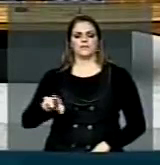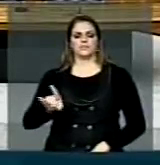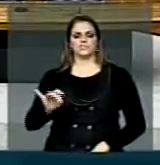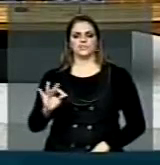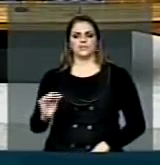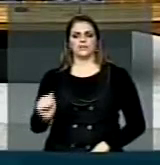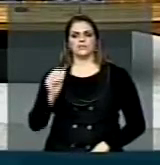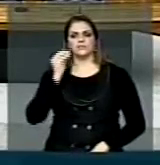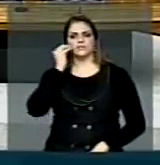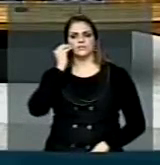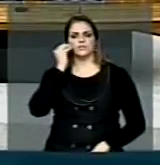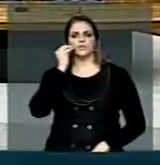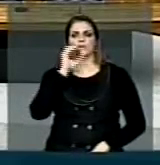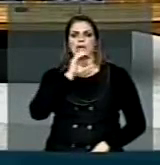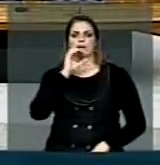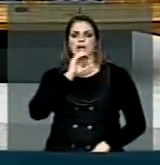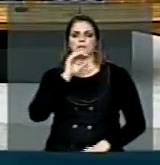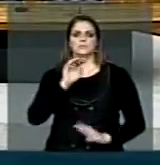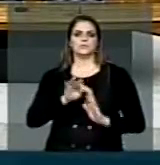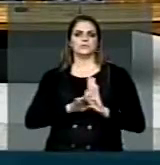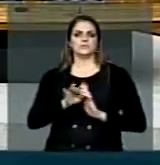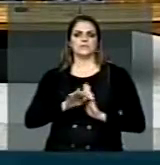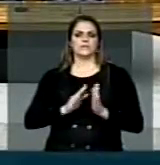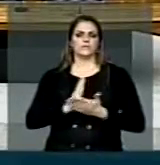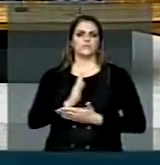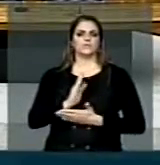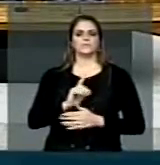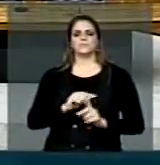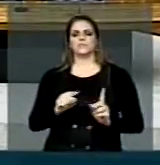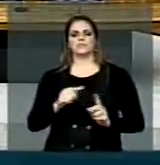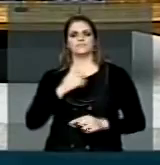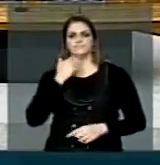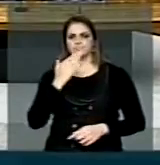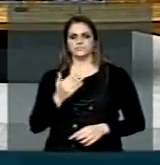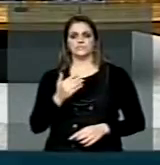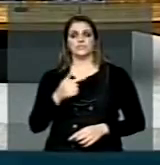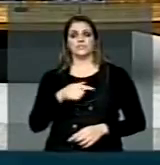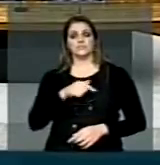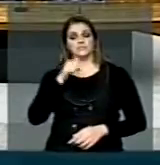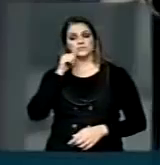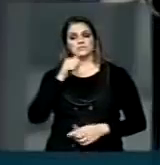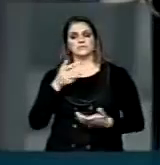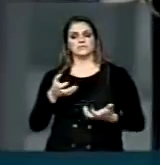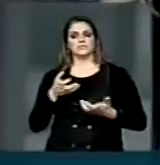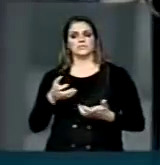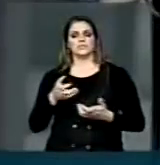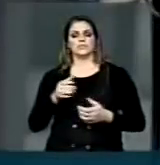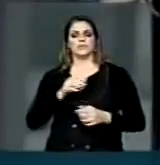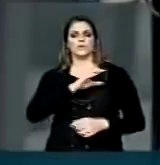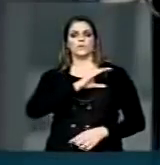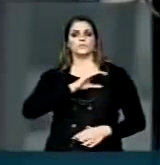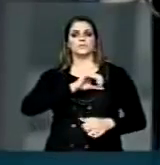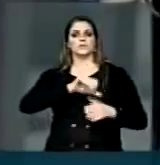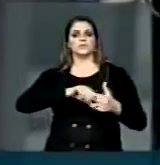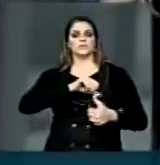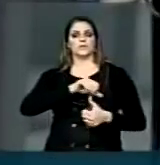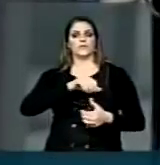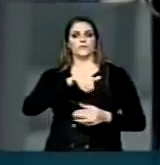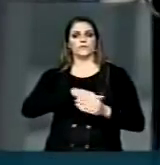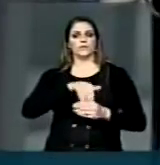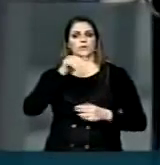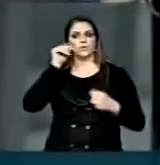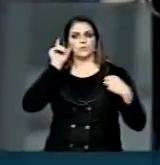Com a palavra o deputado Glauber Braga, PSB, Rio de Janeiro. Presidente, eu queria fazer um apelo a Vossa